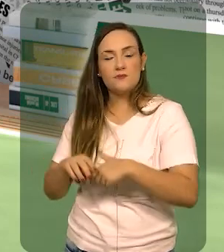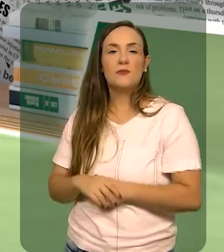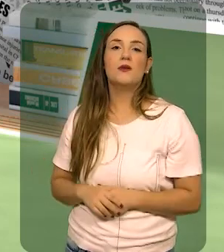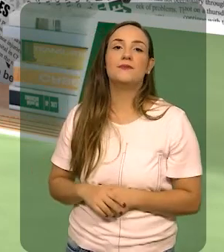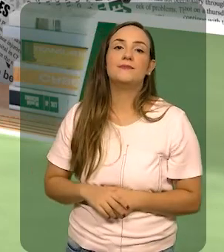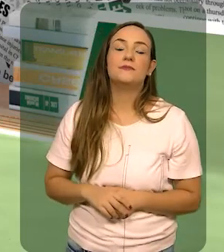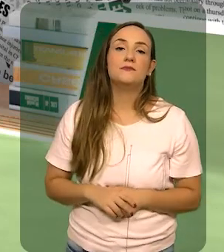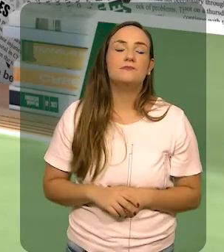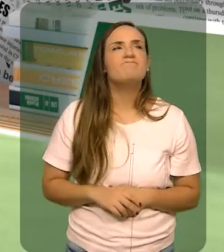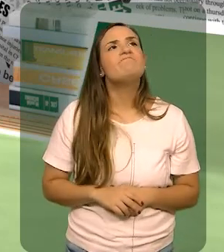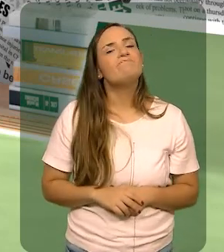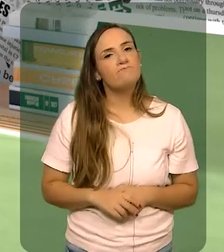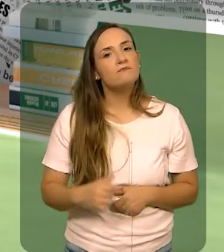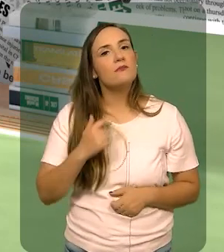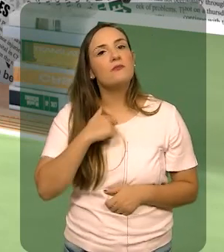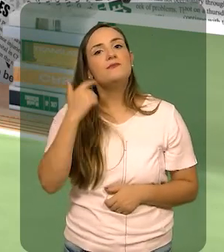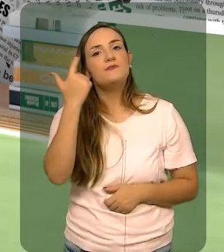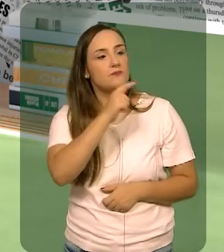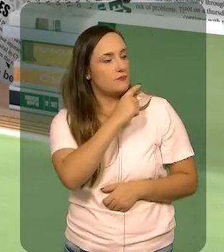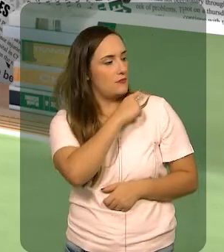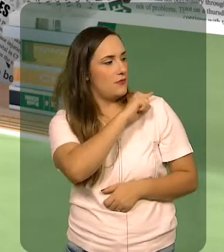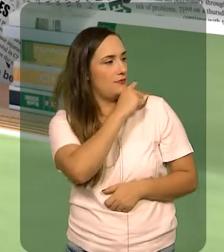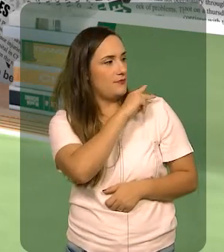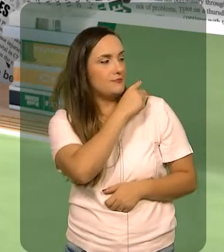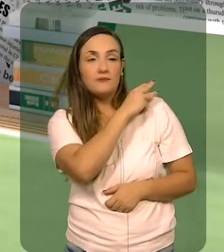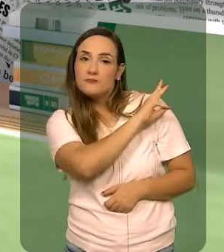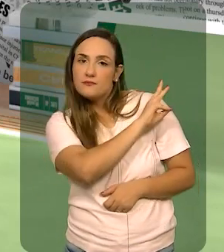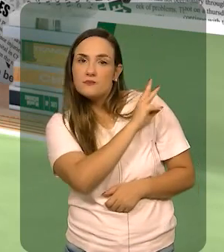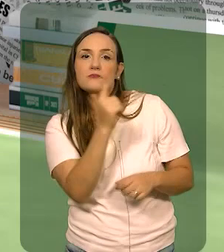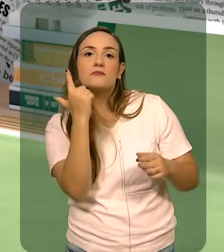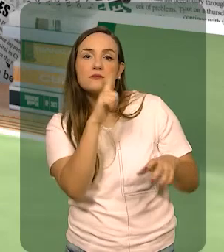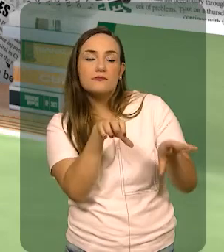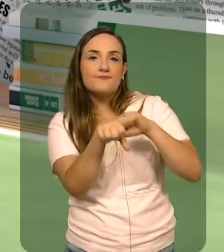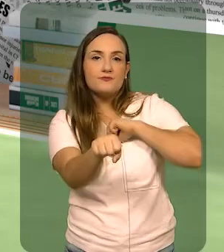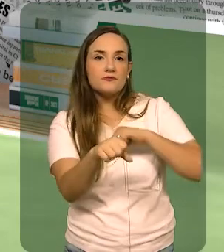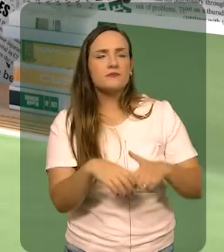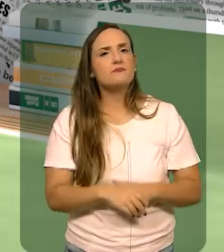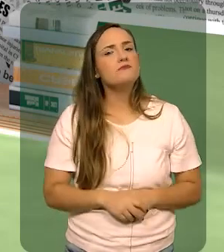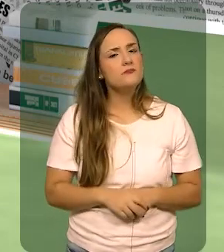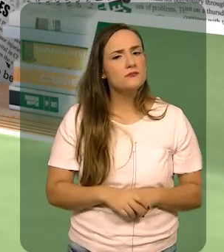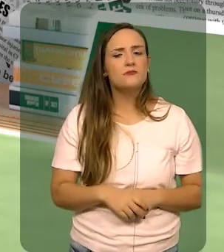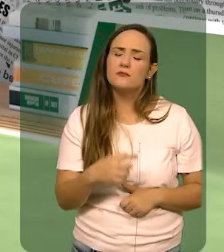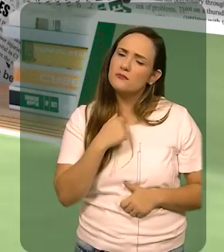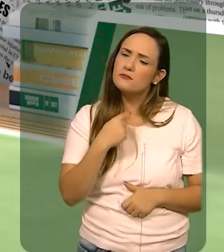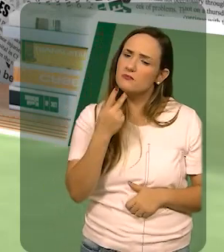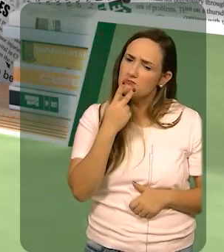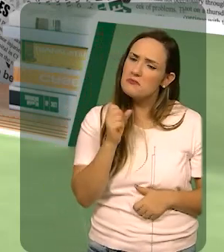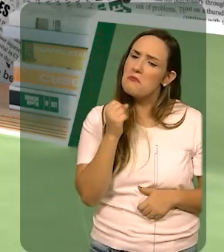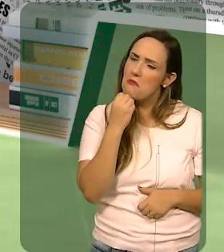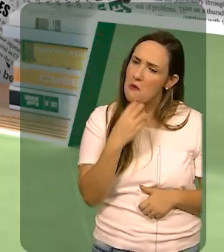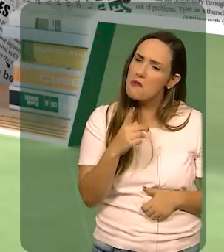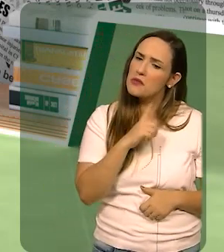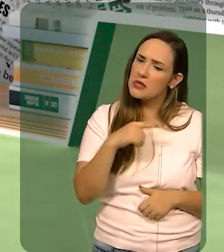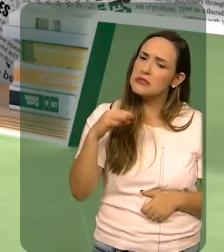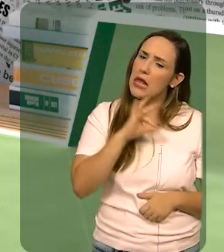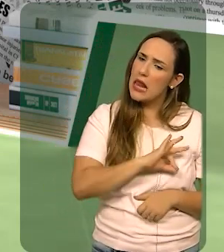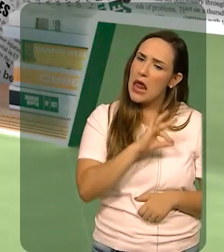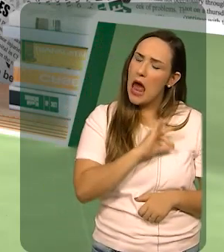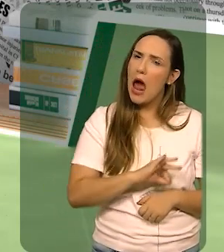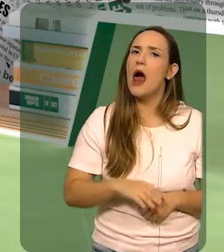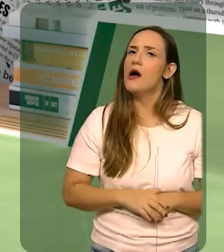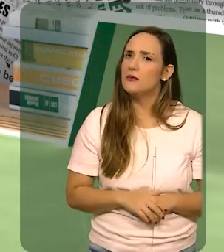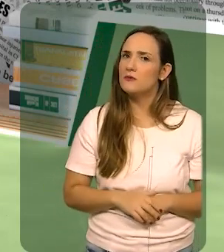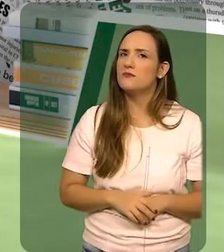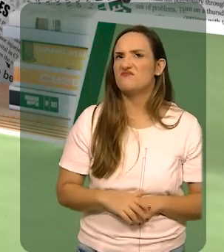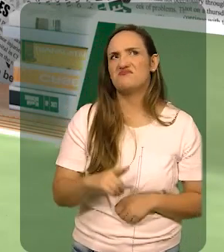trabalhando. Até que cheguei ao ensino médio, terminei o ensino médio, comecei a gostar, né? Poxa, você ganha... E quando eu